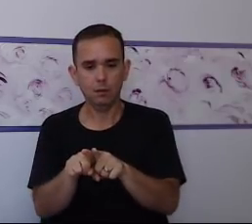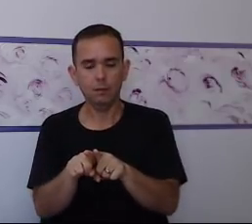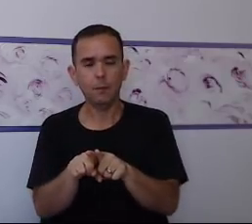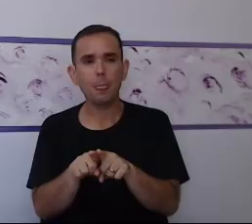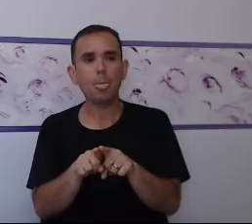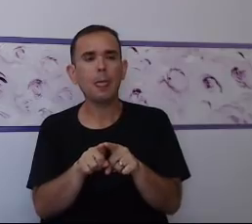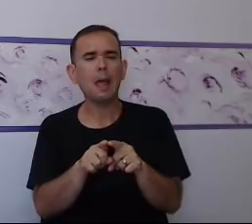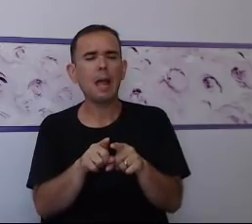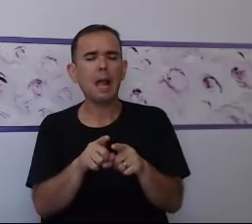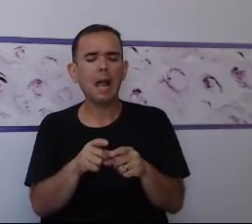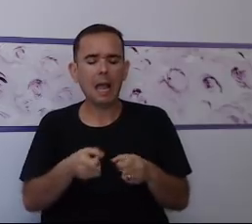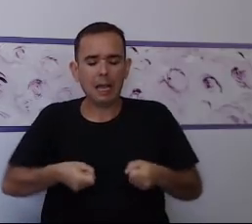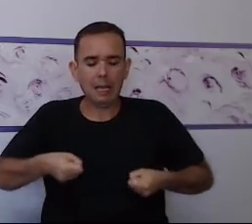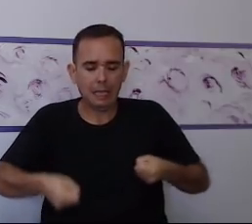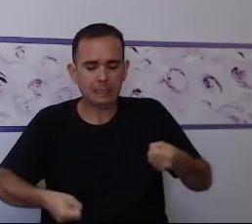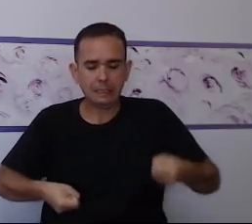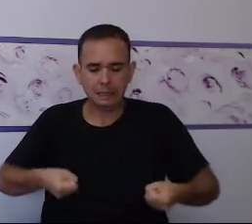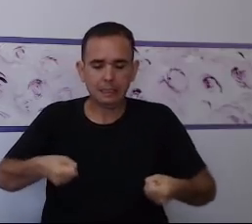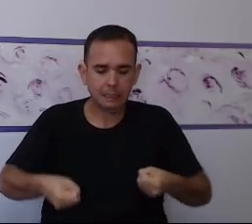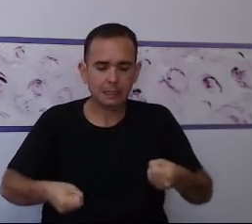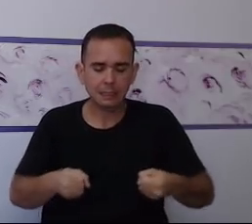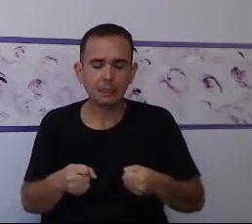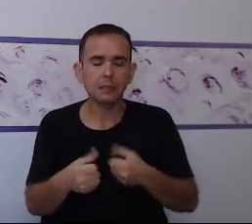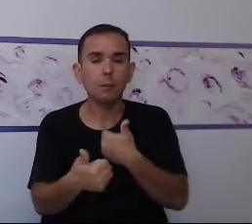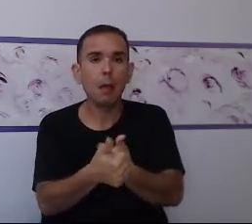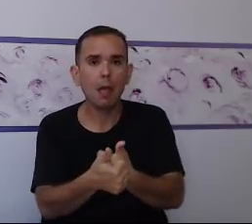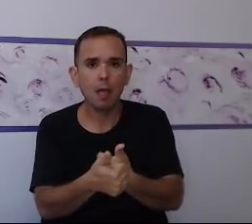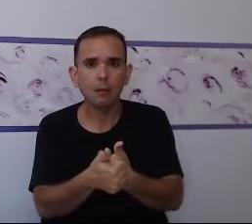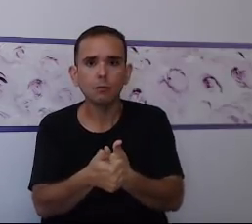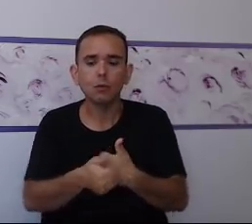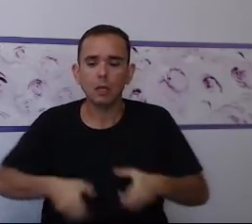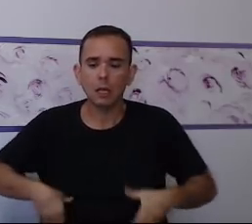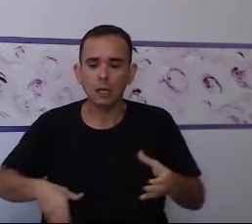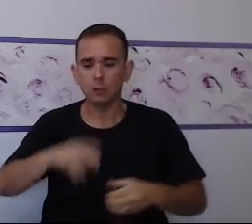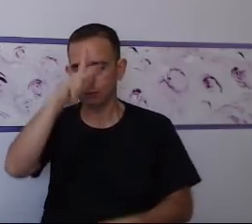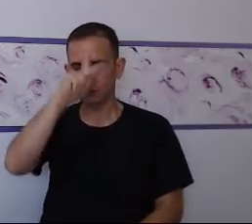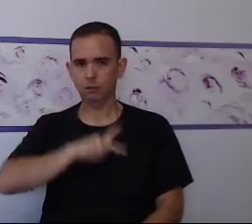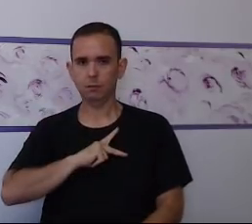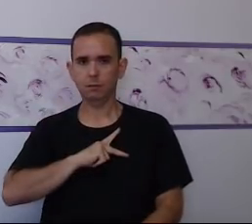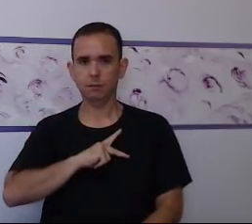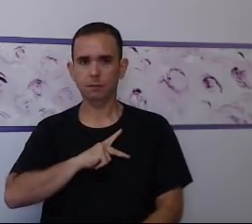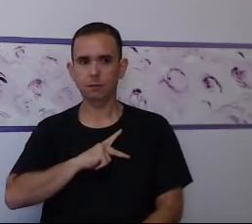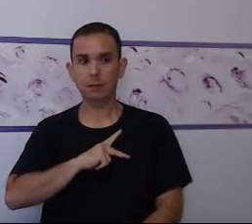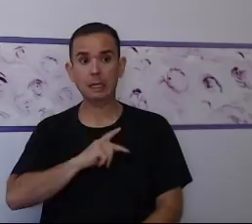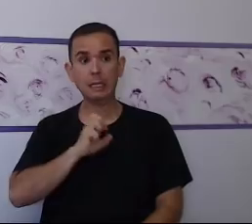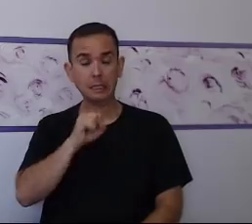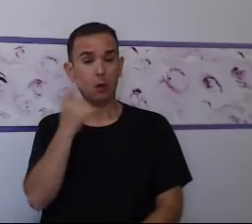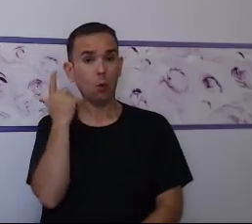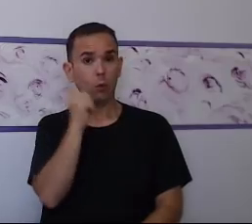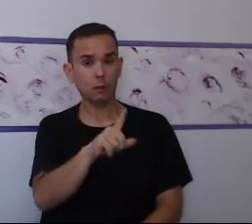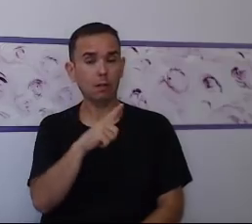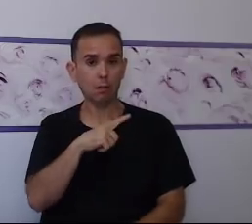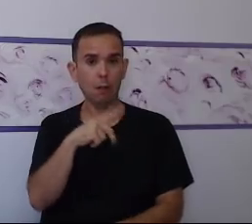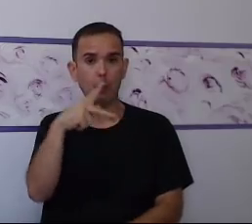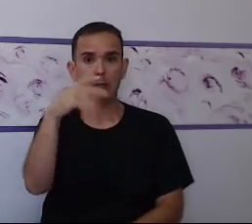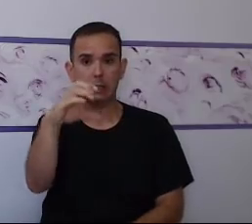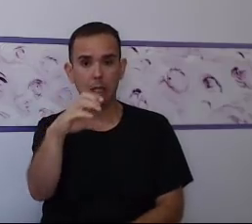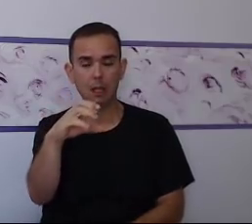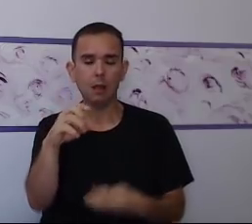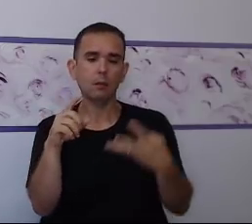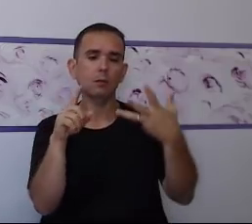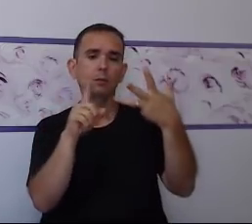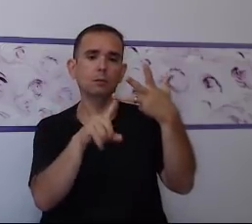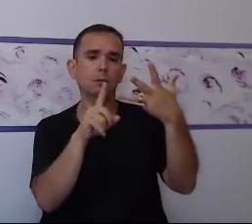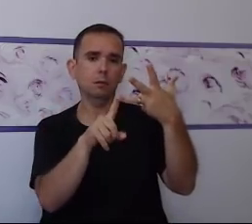em curtas distâncias e pode adquirir autonomia em cadeira de rodas. Então, é um aluno, se ele tem paralisia cerebral do grau